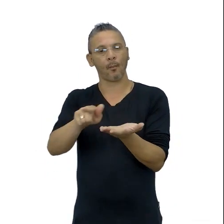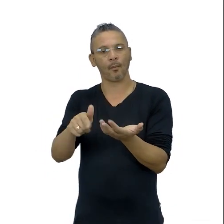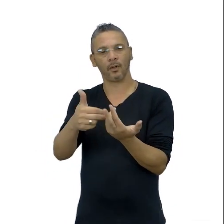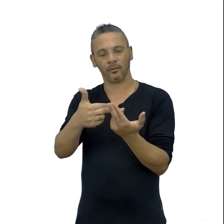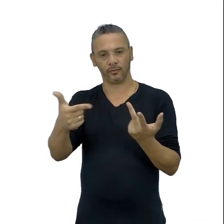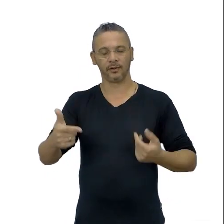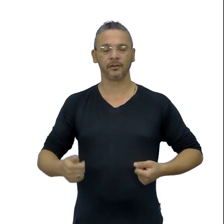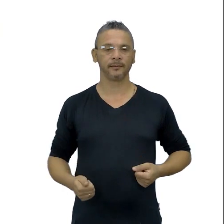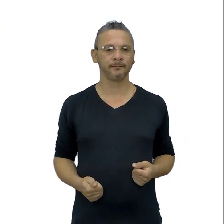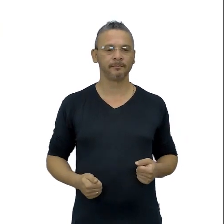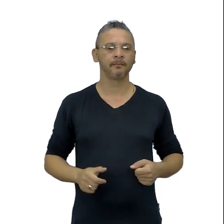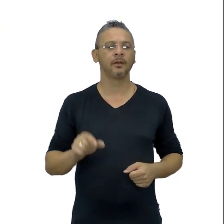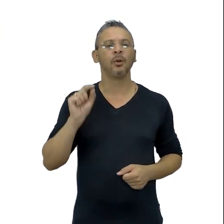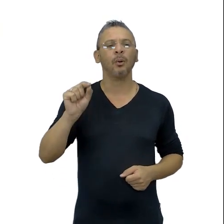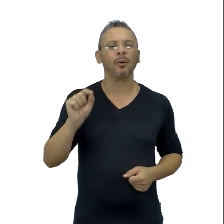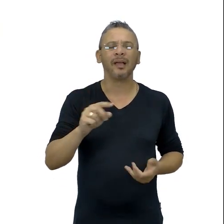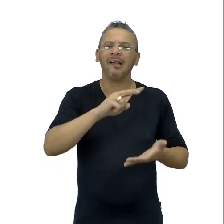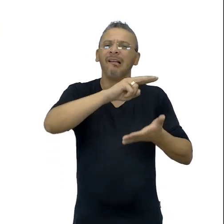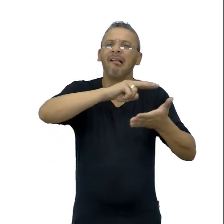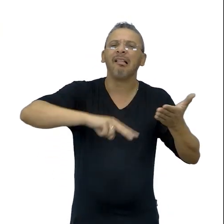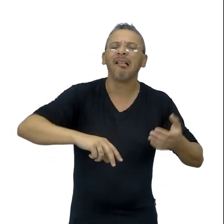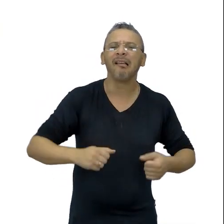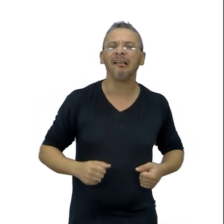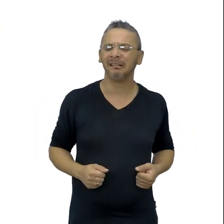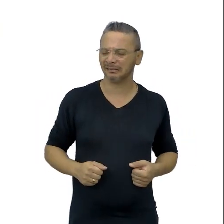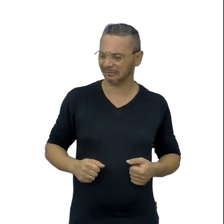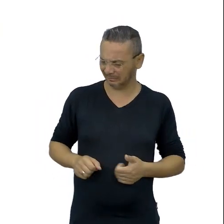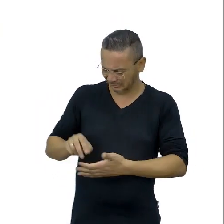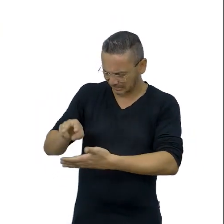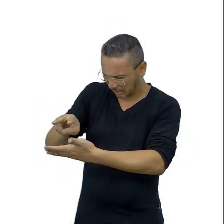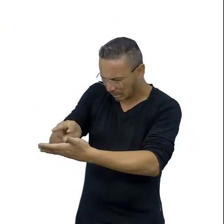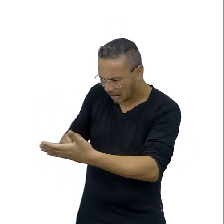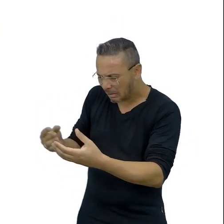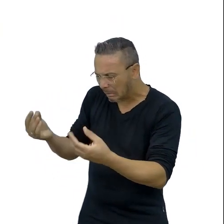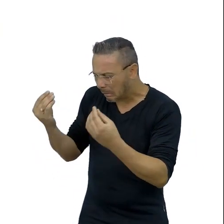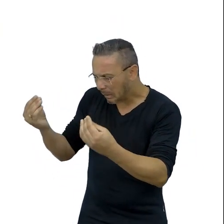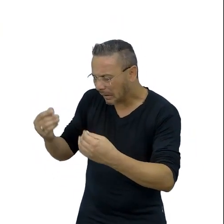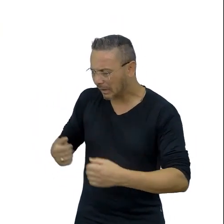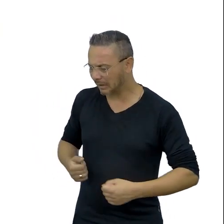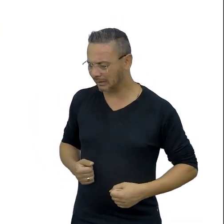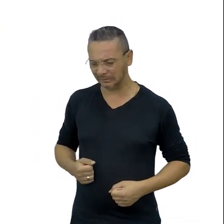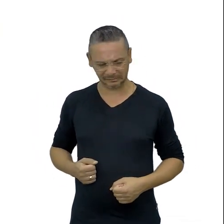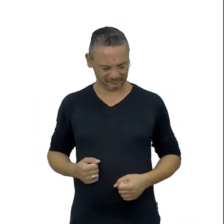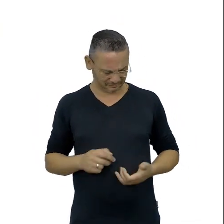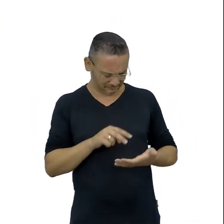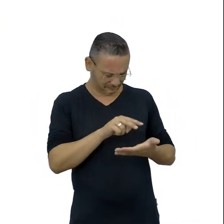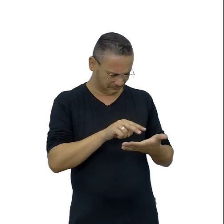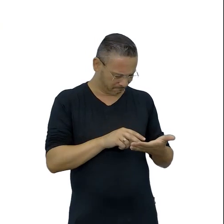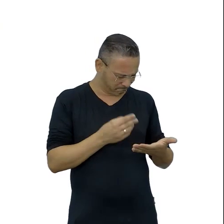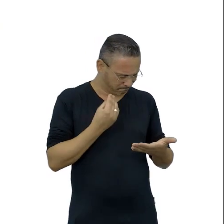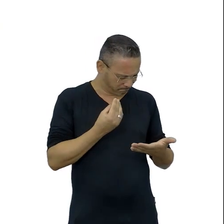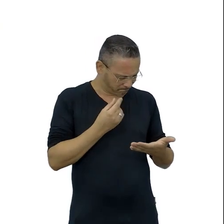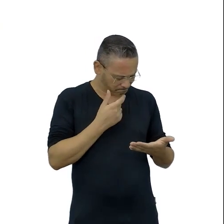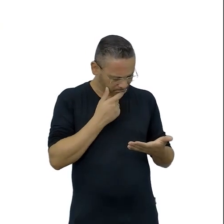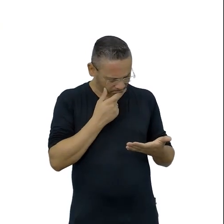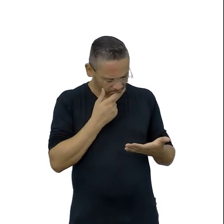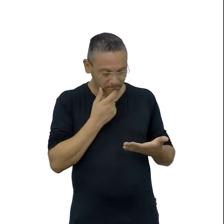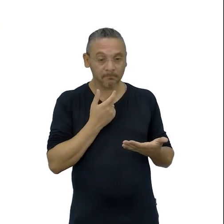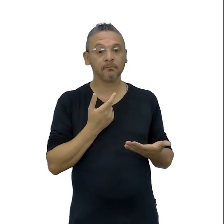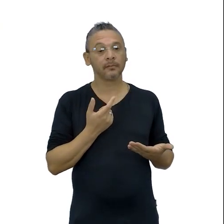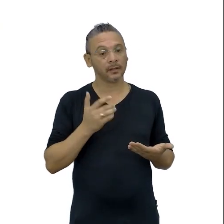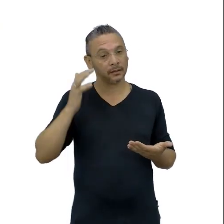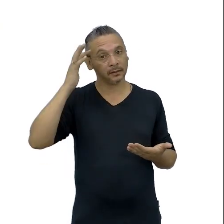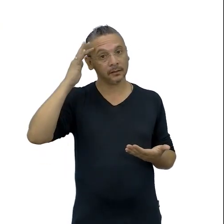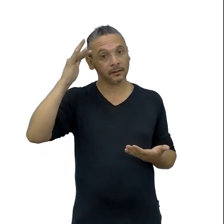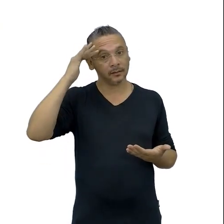Então, o que é ler? Para que ler? Como ler? Há várias concepções teóricas